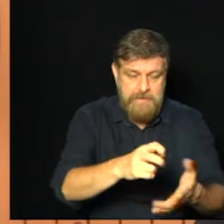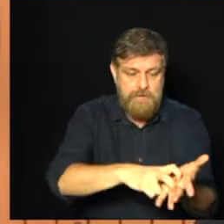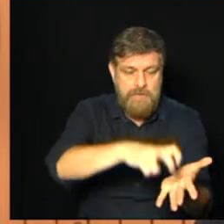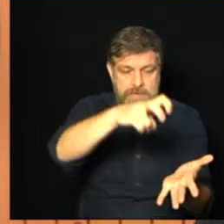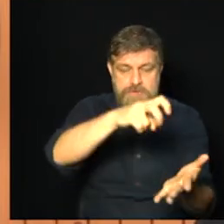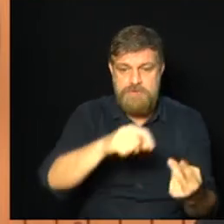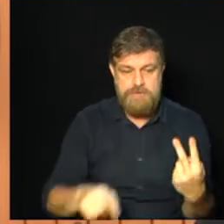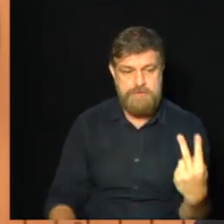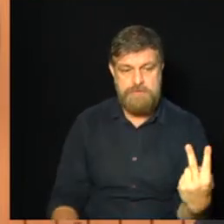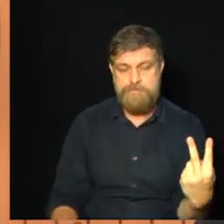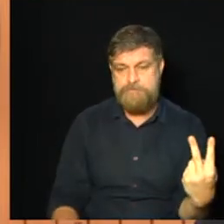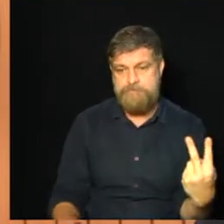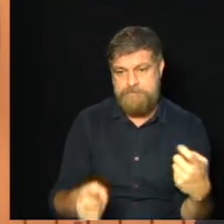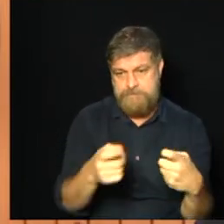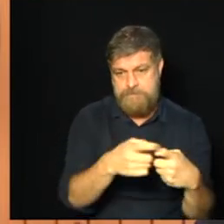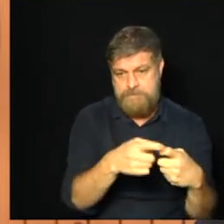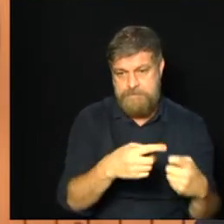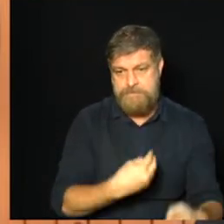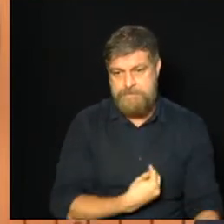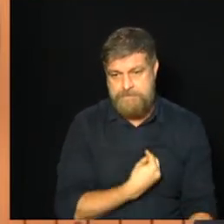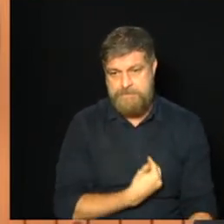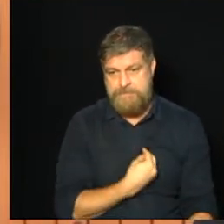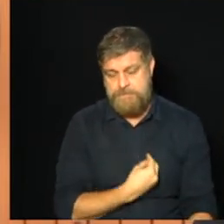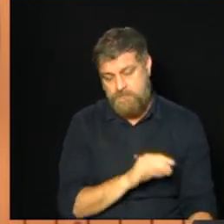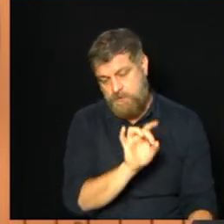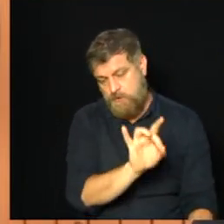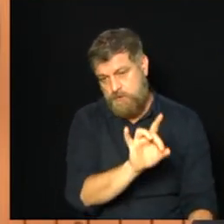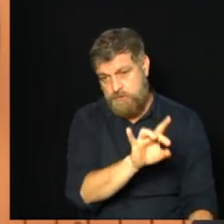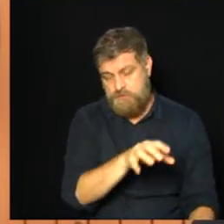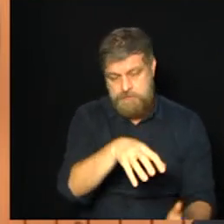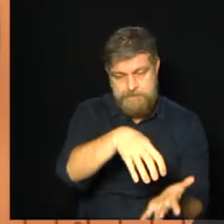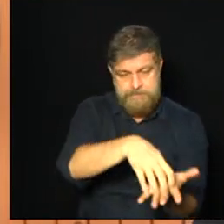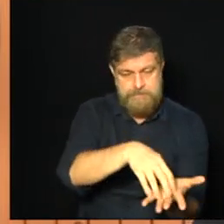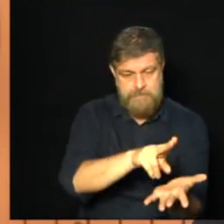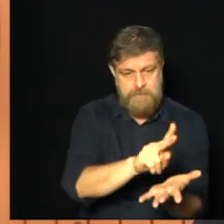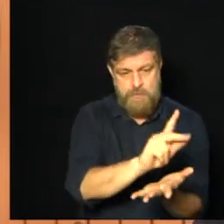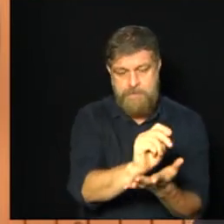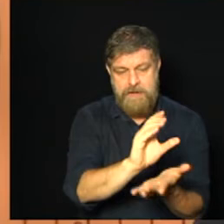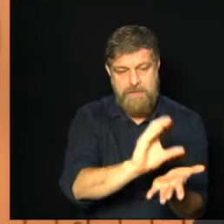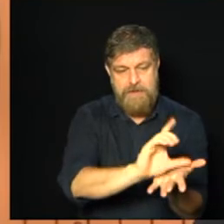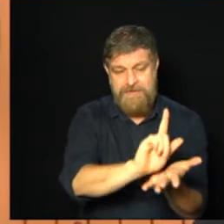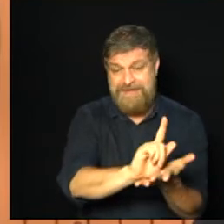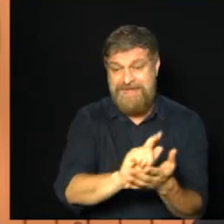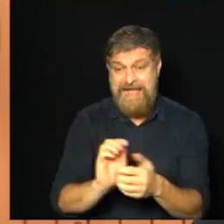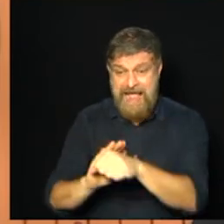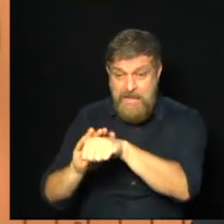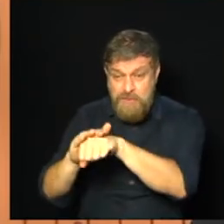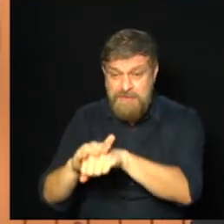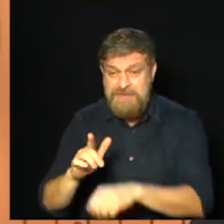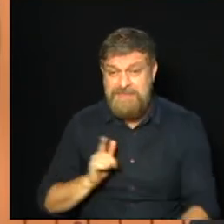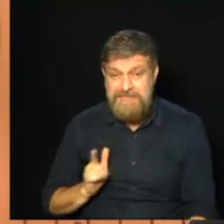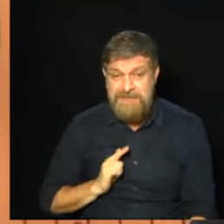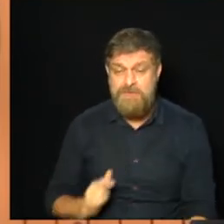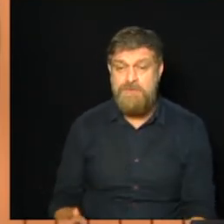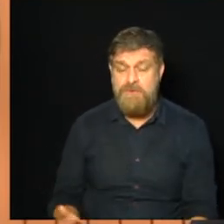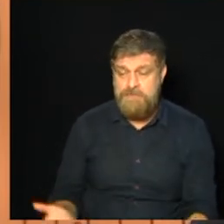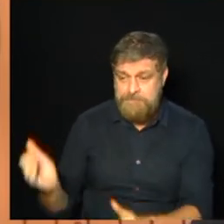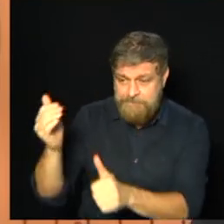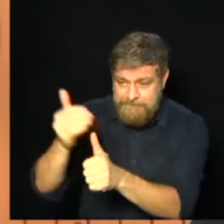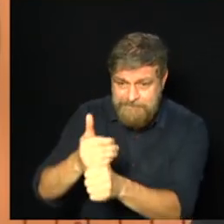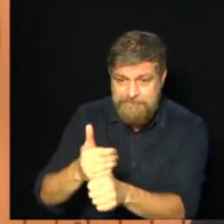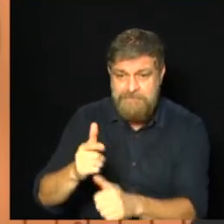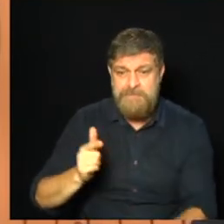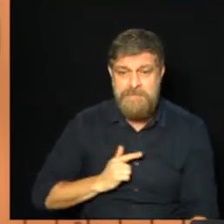ficou com 2 médicos na UPA do Campo Grande, e à noite, no período da noite, a gente conseguiu recompor a escala